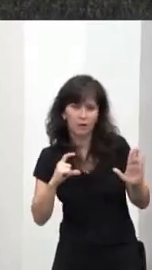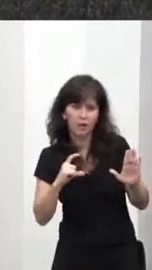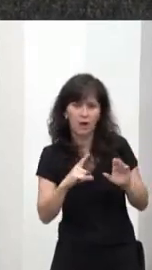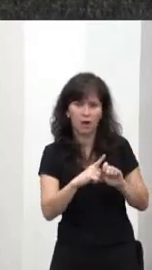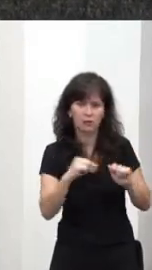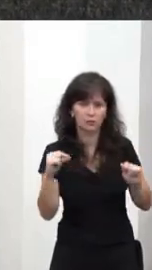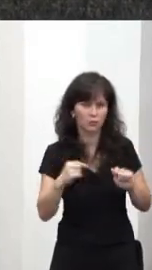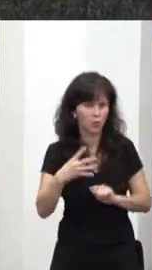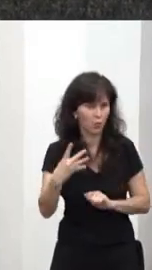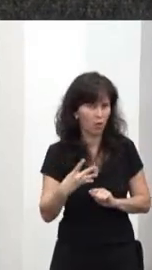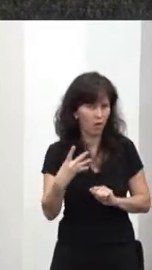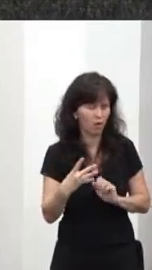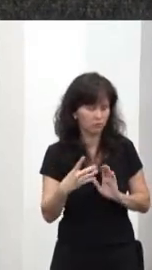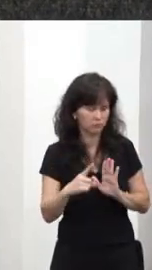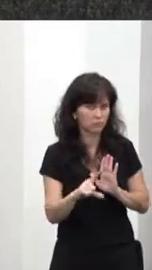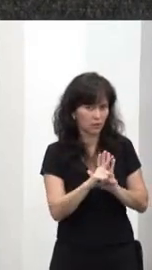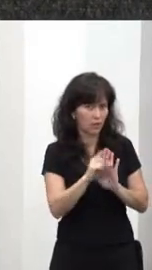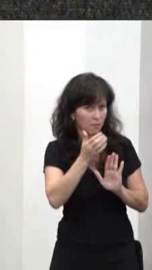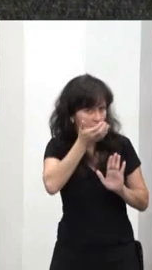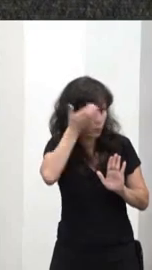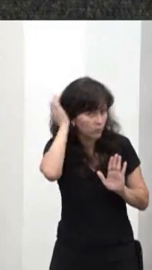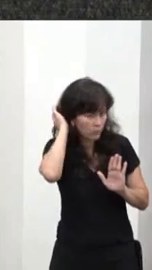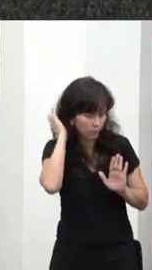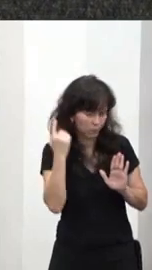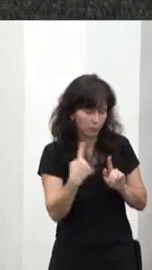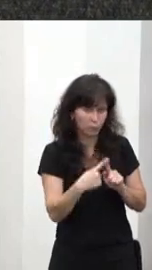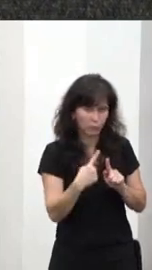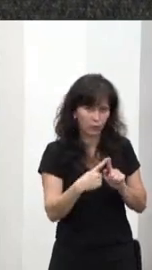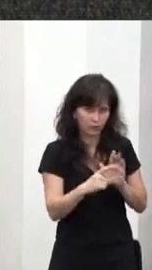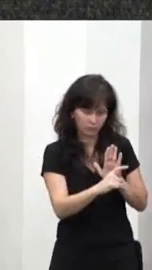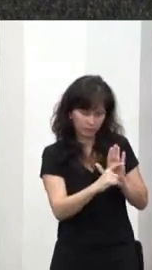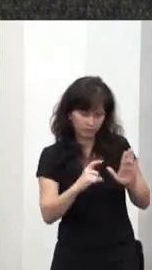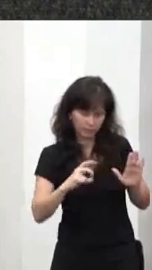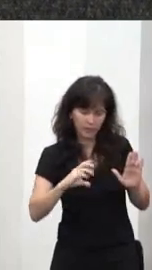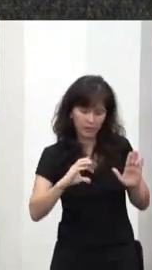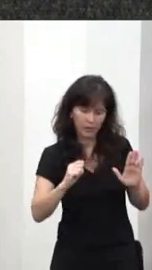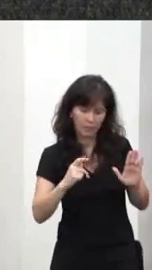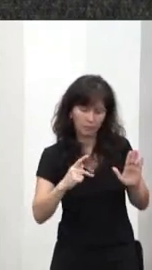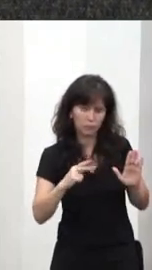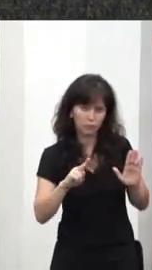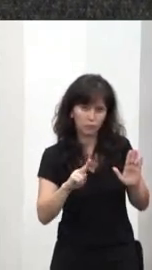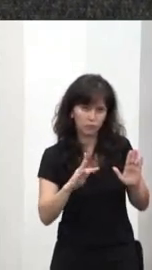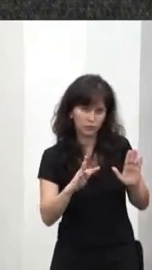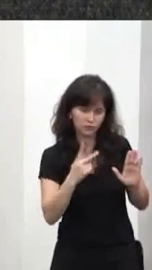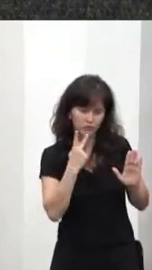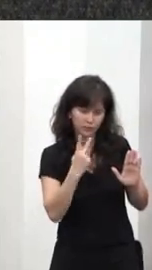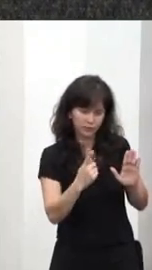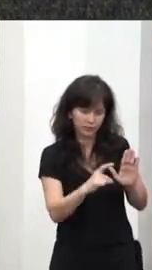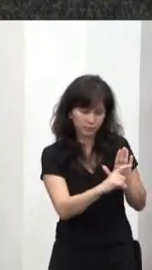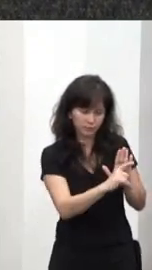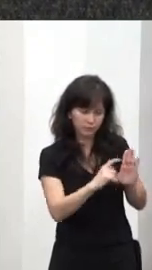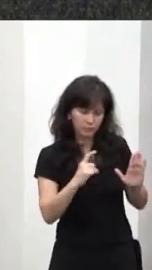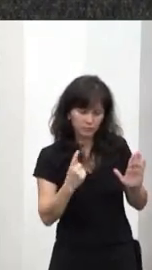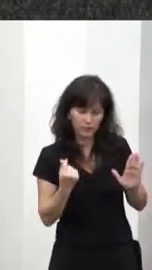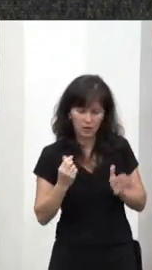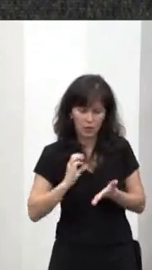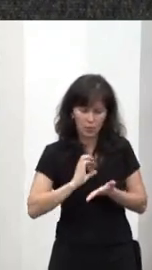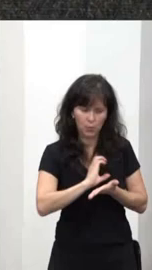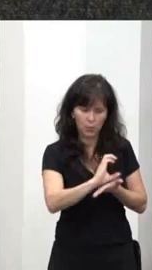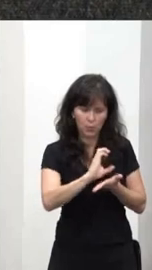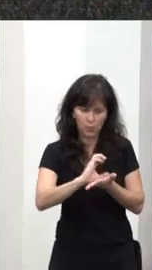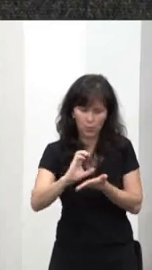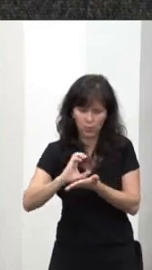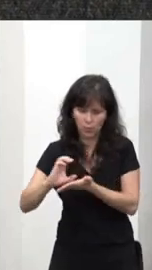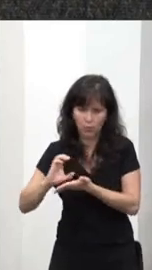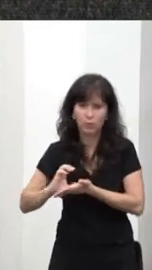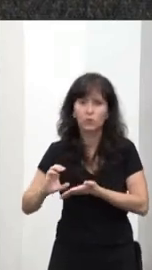lei em que praticamente diz que os recursos serão repassados para os municípios que